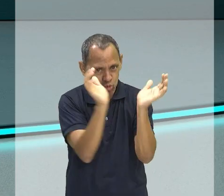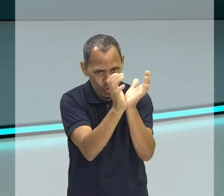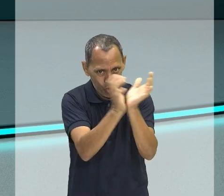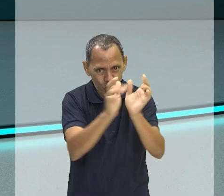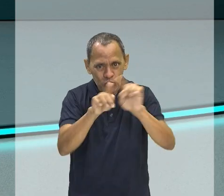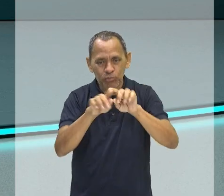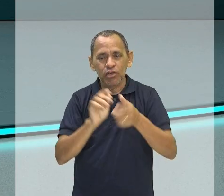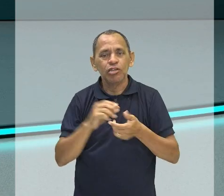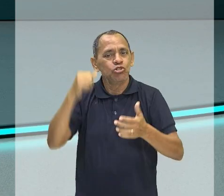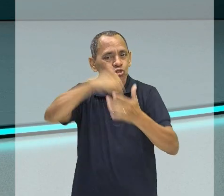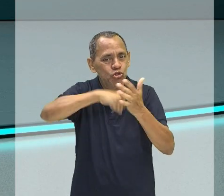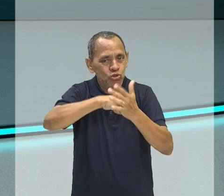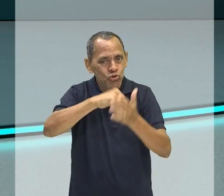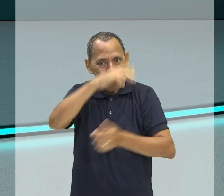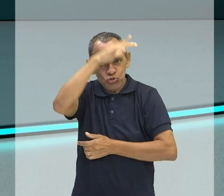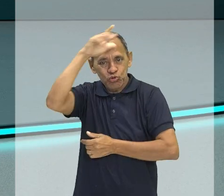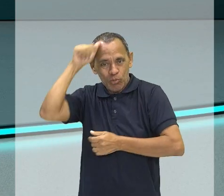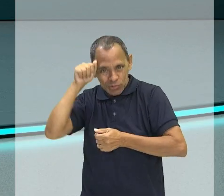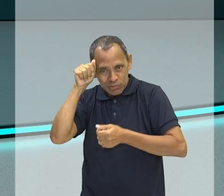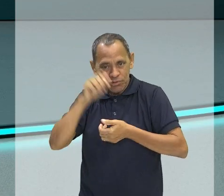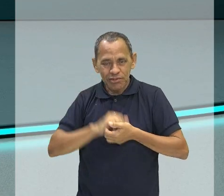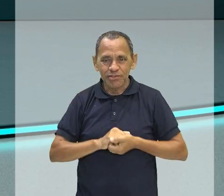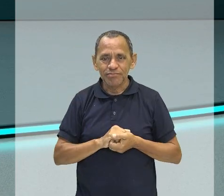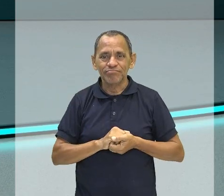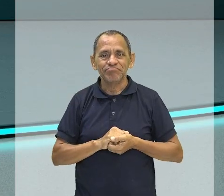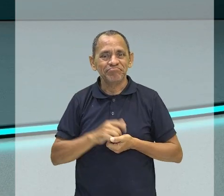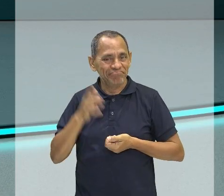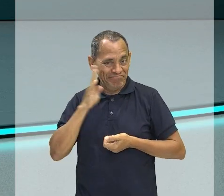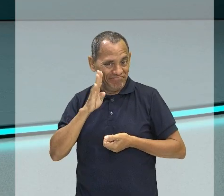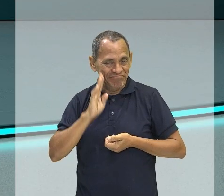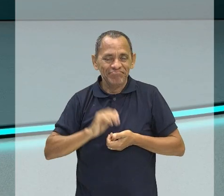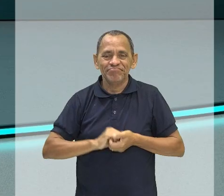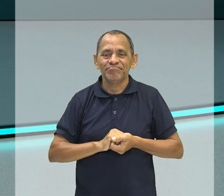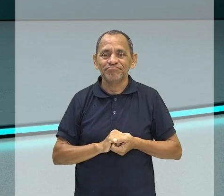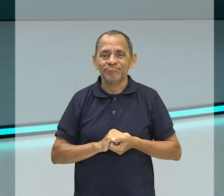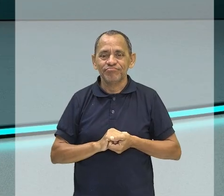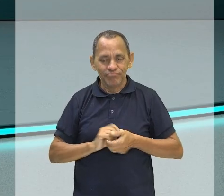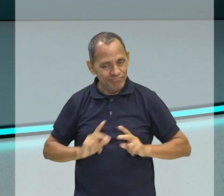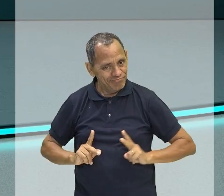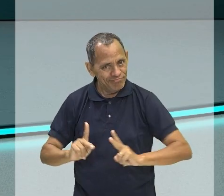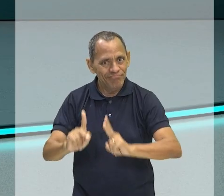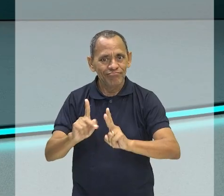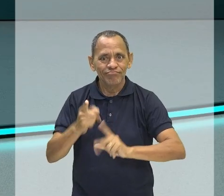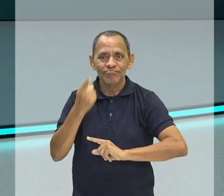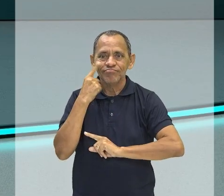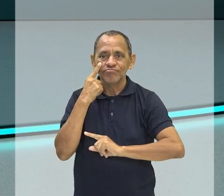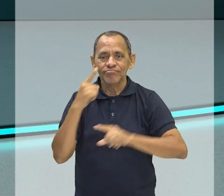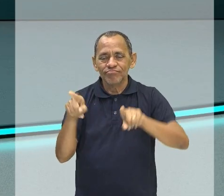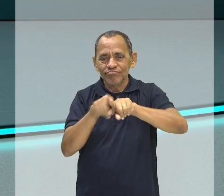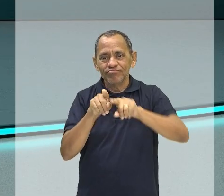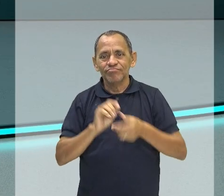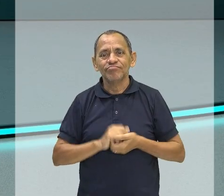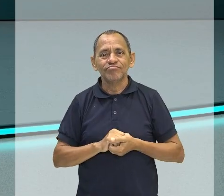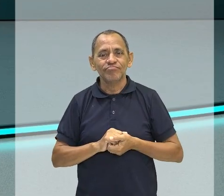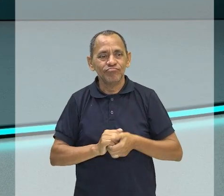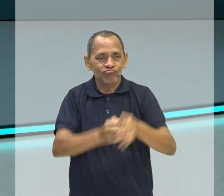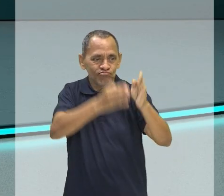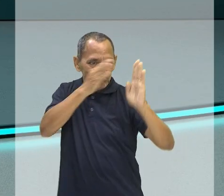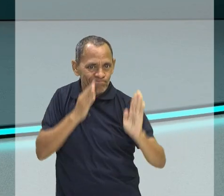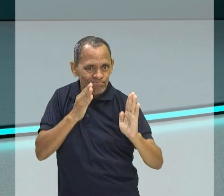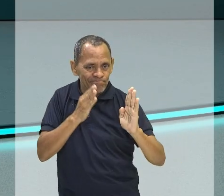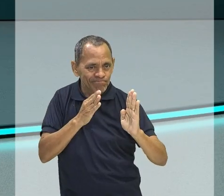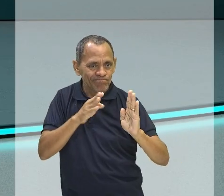certo? Bem bacana, né? Bom, prosseguindo, vocês viram aí que o karatê é uma arte